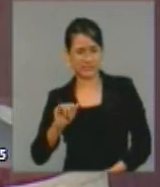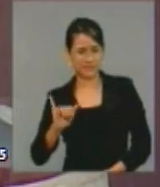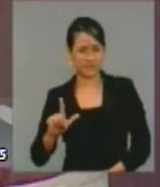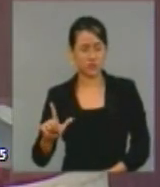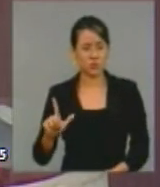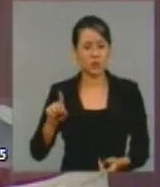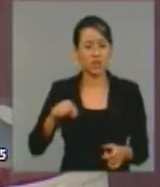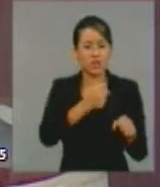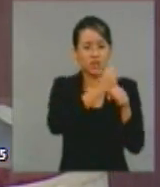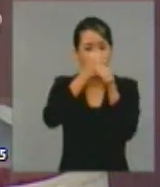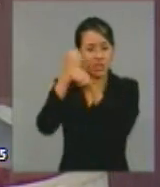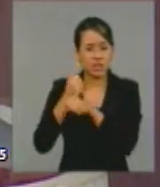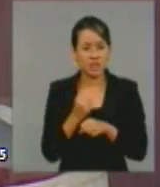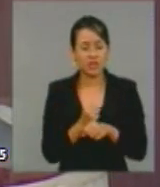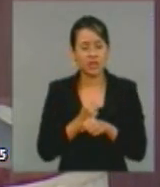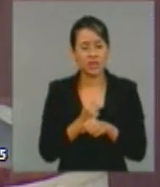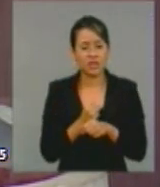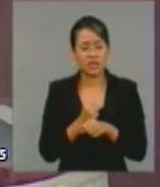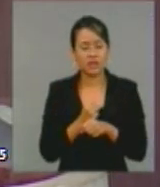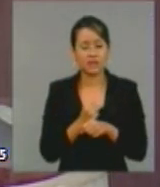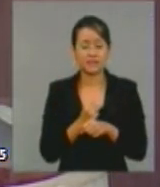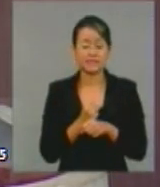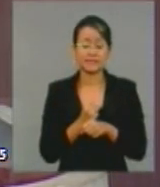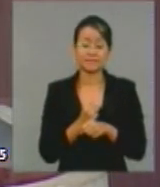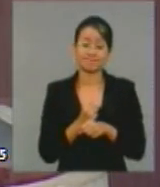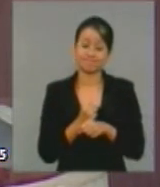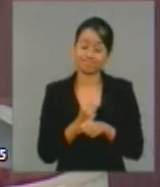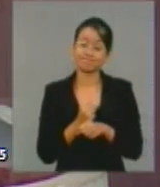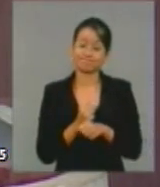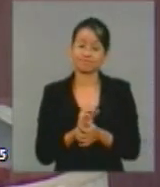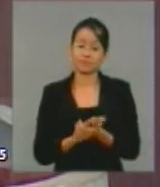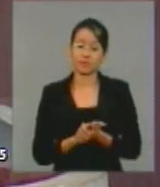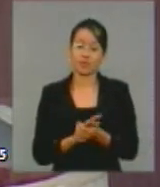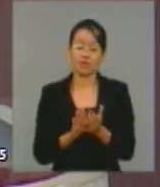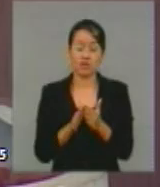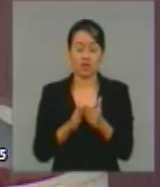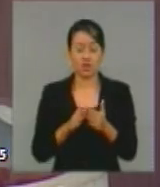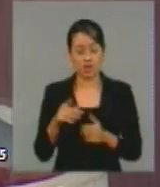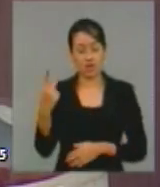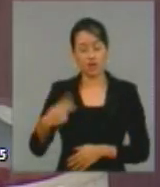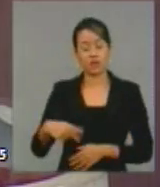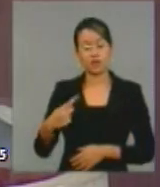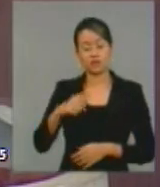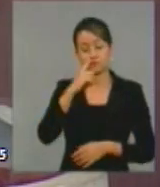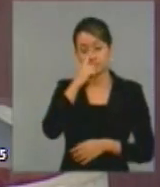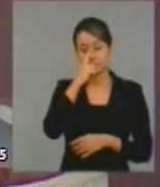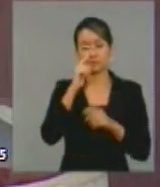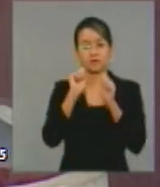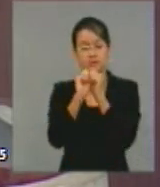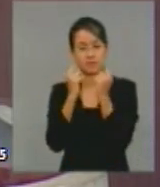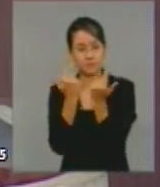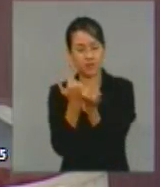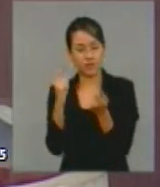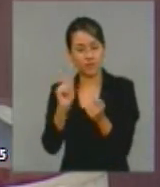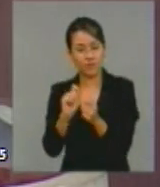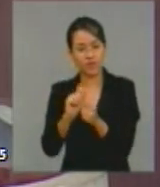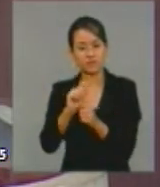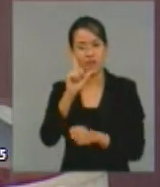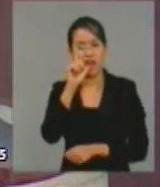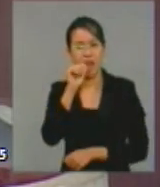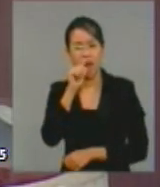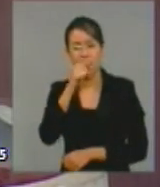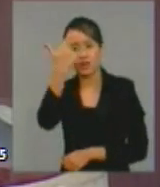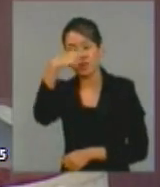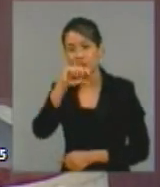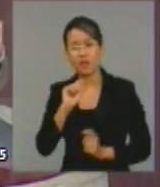propondo que essa casa faça um apelo, uma campanha, uma iniciativa de água para quem